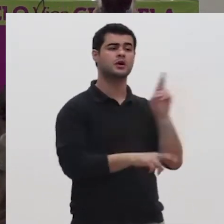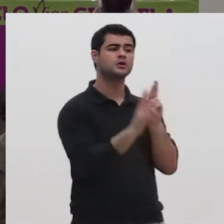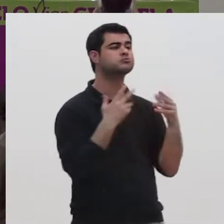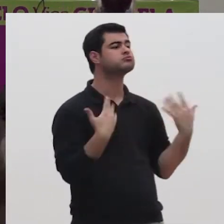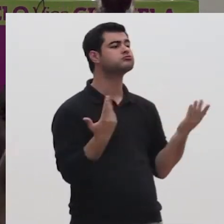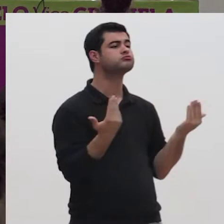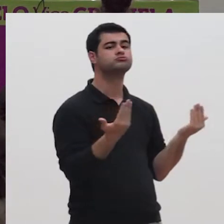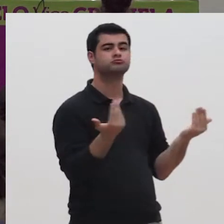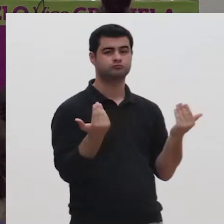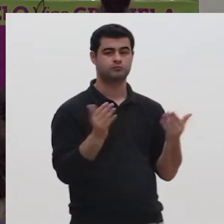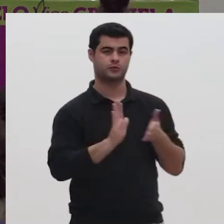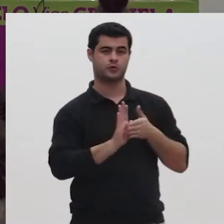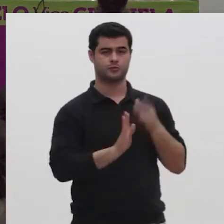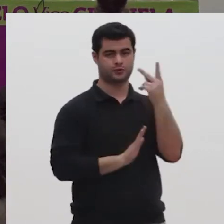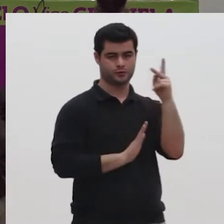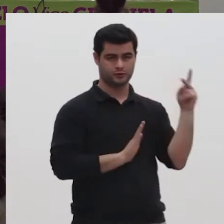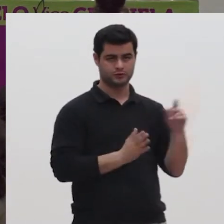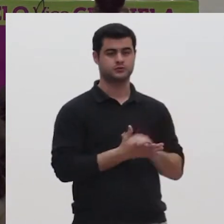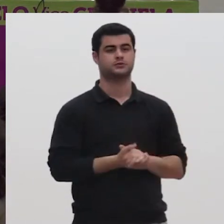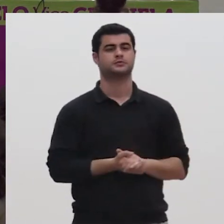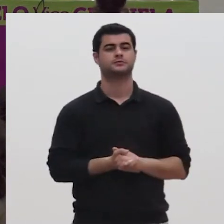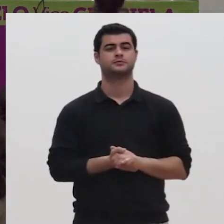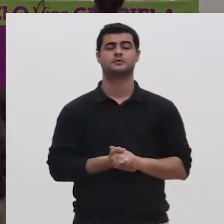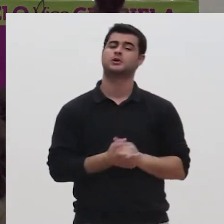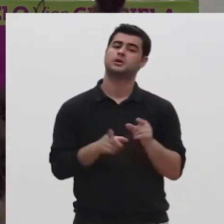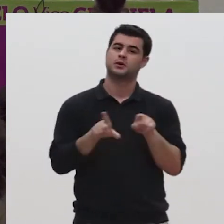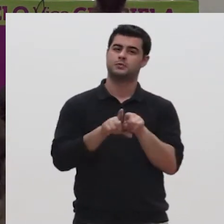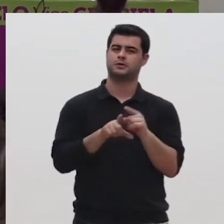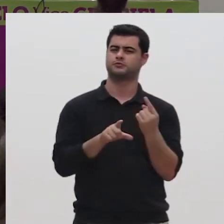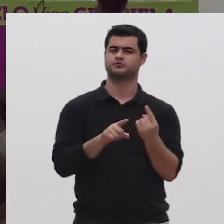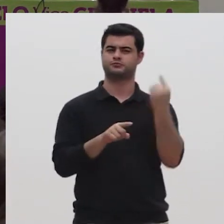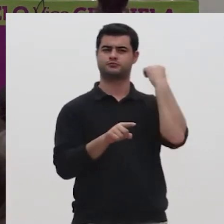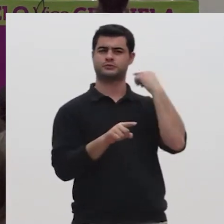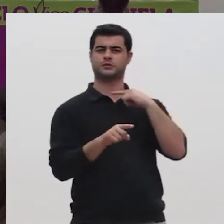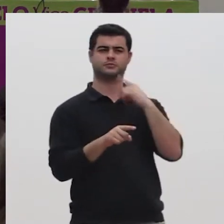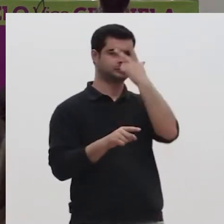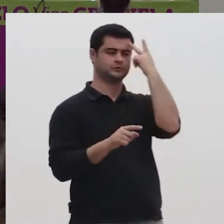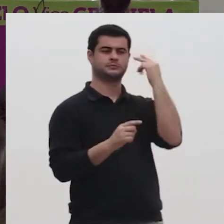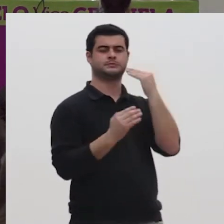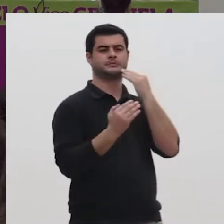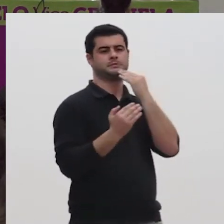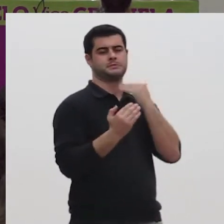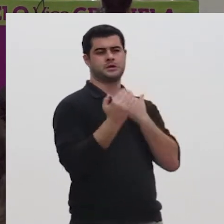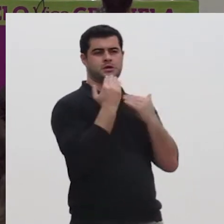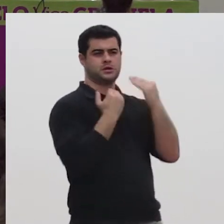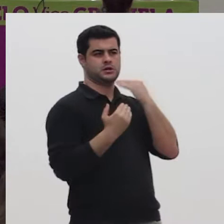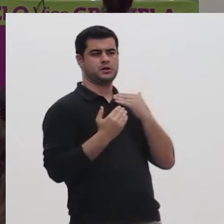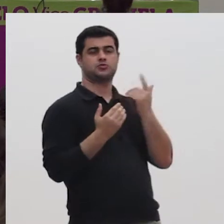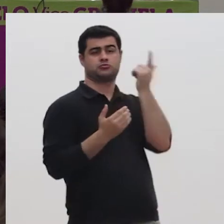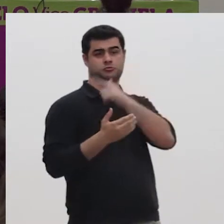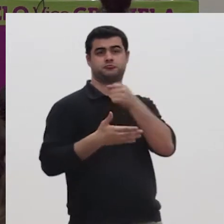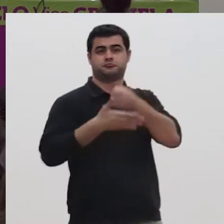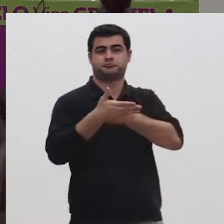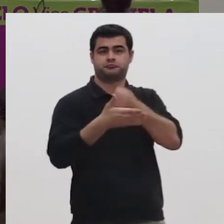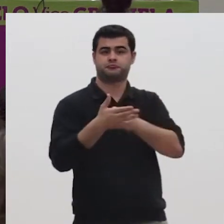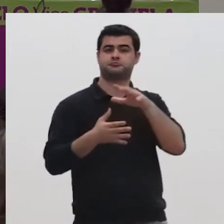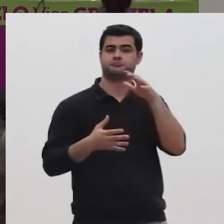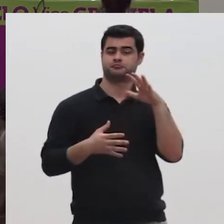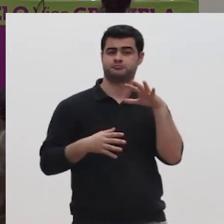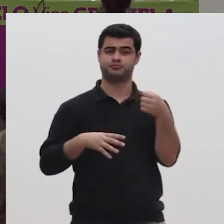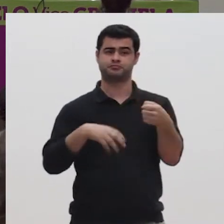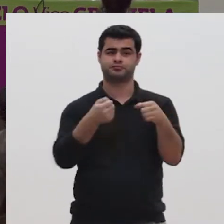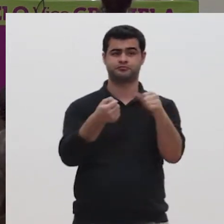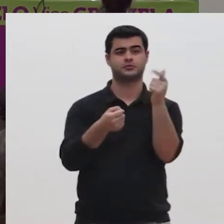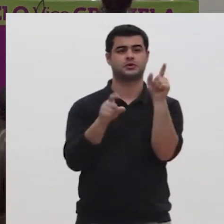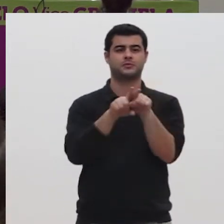para a categoria. Ultimamente, nós temos tido grandes demandas, algumas grandes conquistas, mas também algumas derrotas.